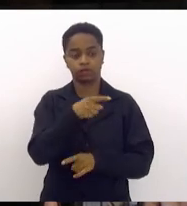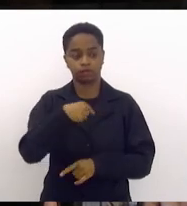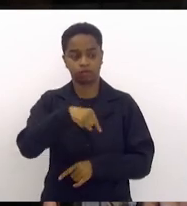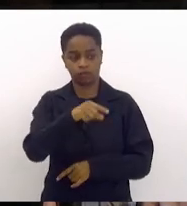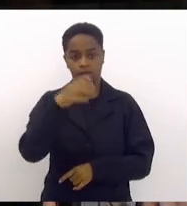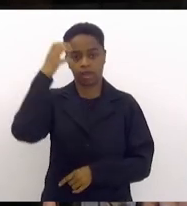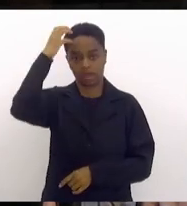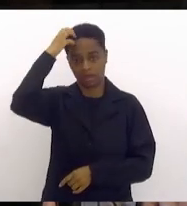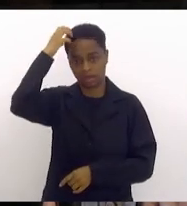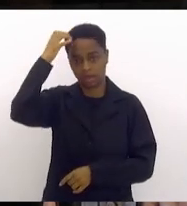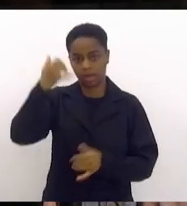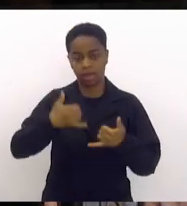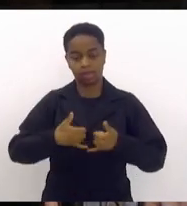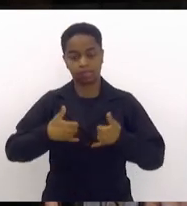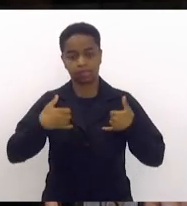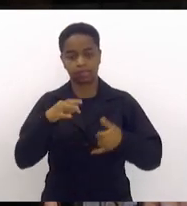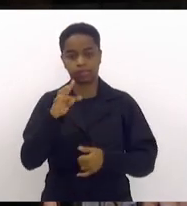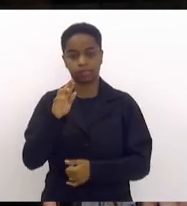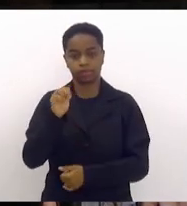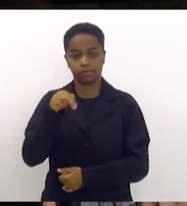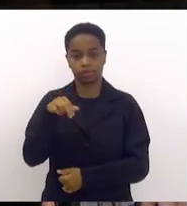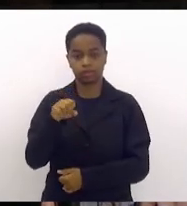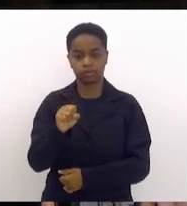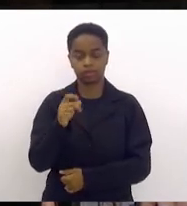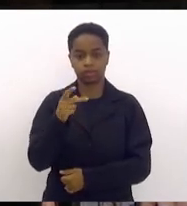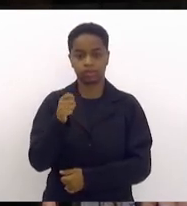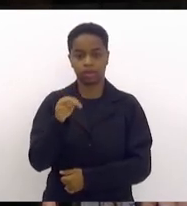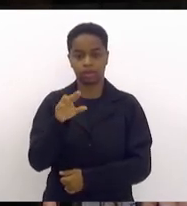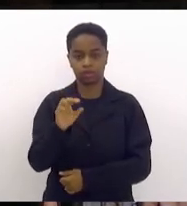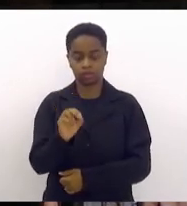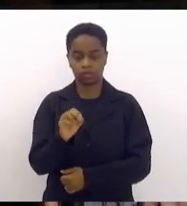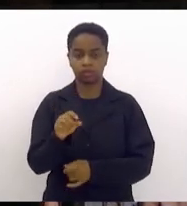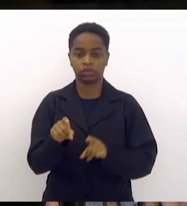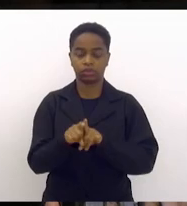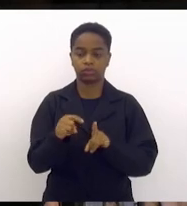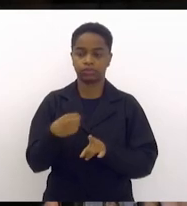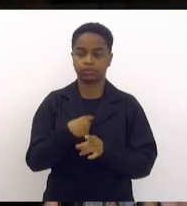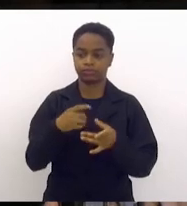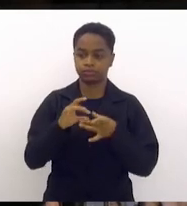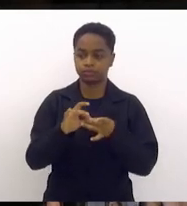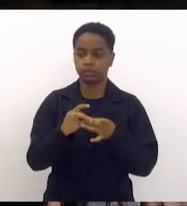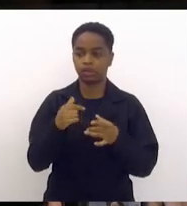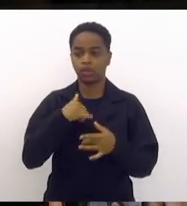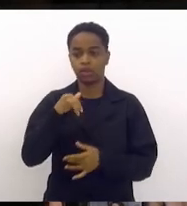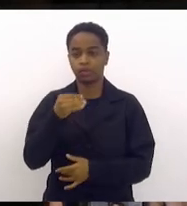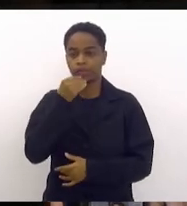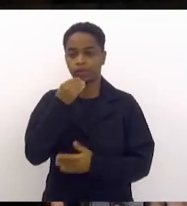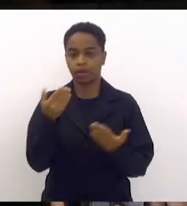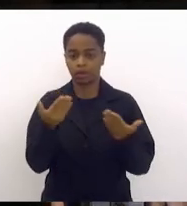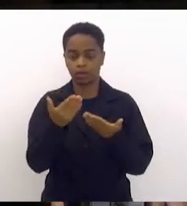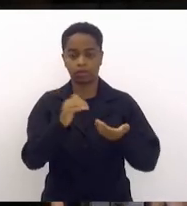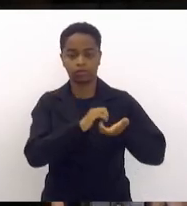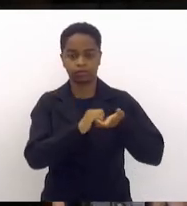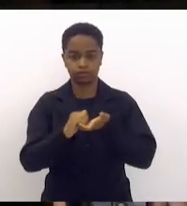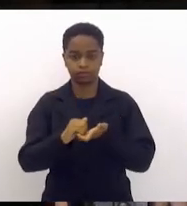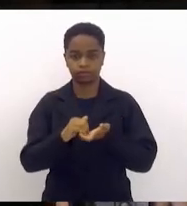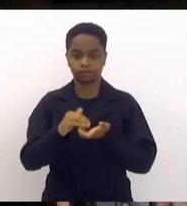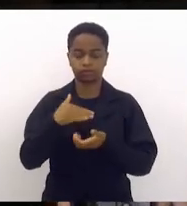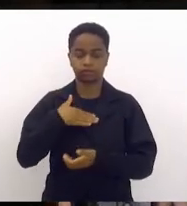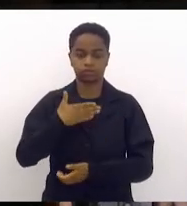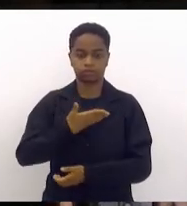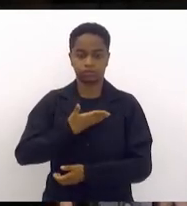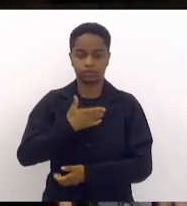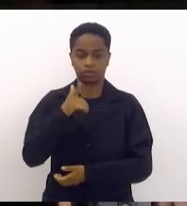aniversário da da Transpetro estivemos juntos e eu queria também aproveitar esse momento saudar meu conterrâneo luí